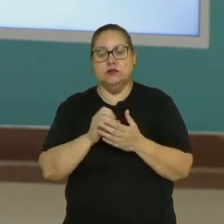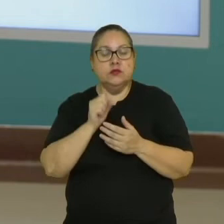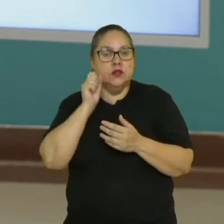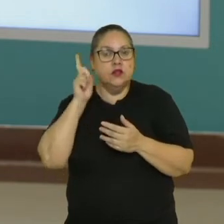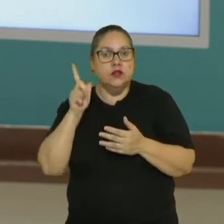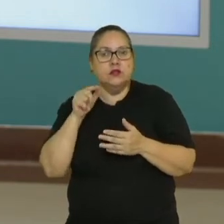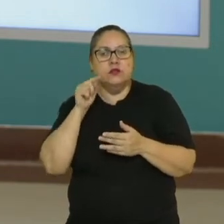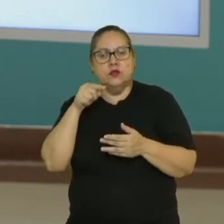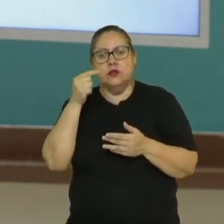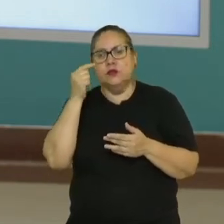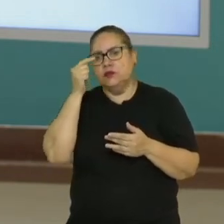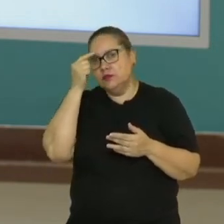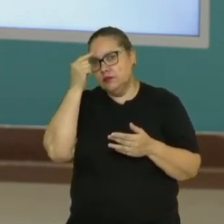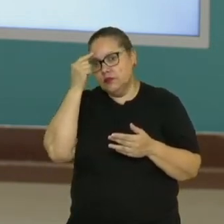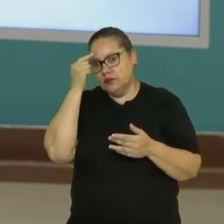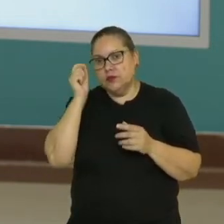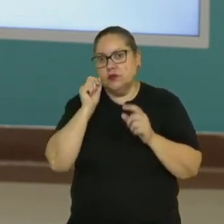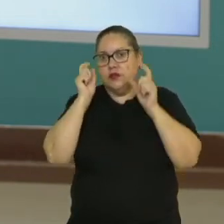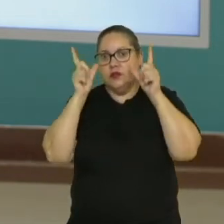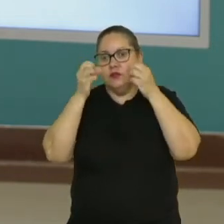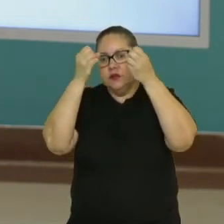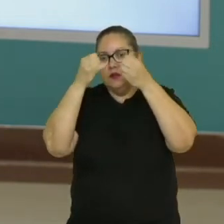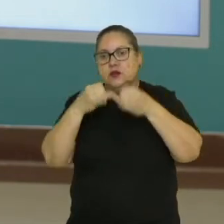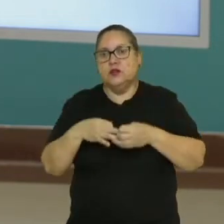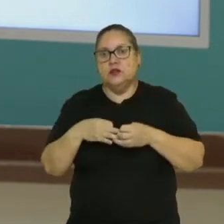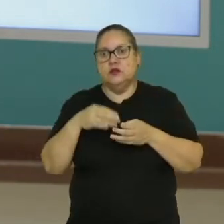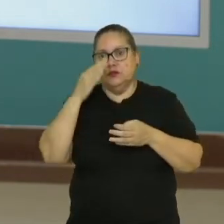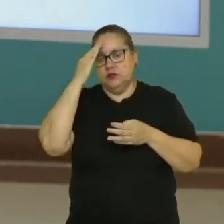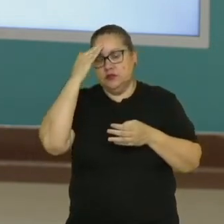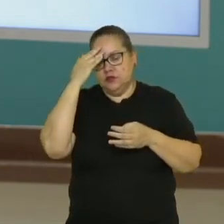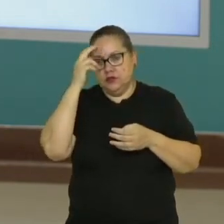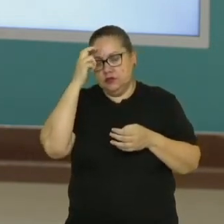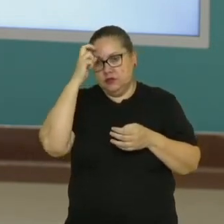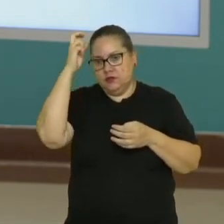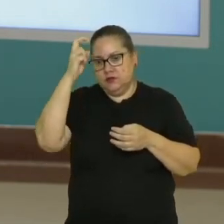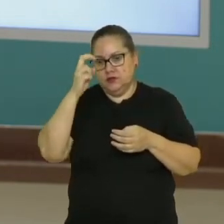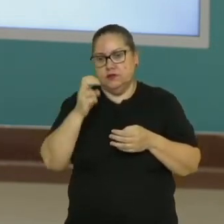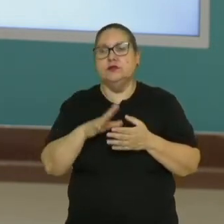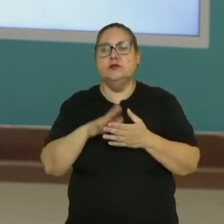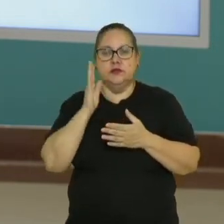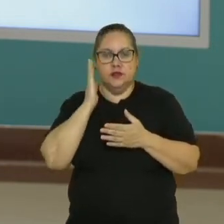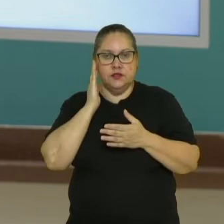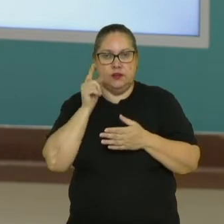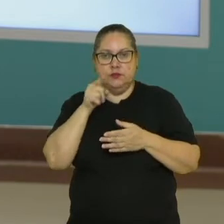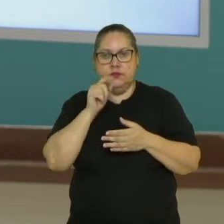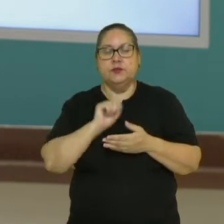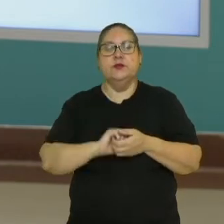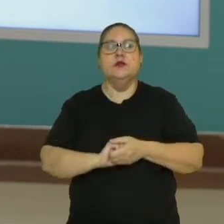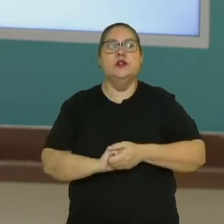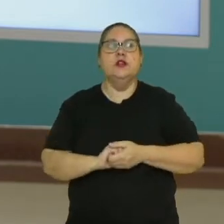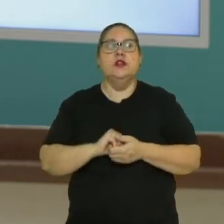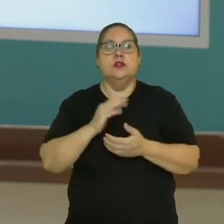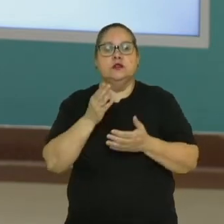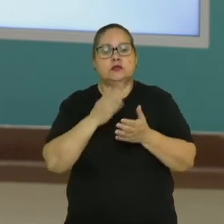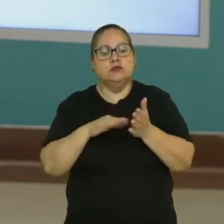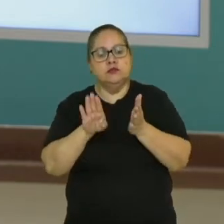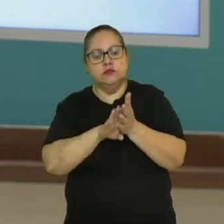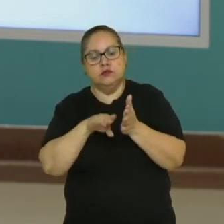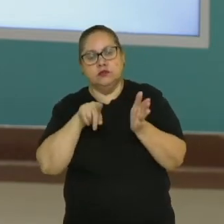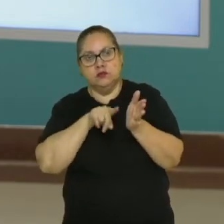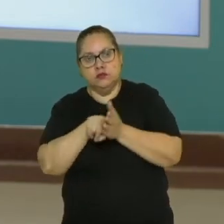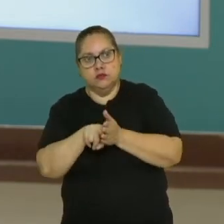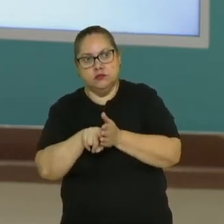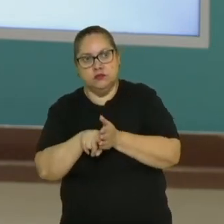Claro, você prestou atenção na explicação. Você é inteligente, você é espertinha. Isso mesmo. Então vamos voltar para a pergunta?